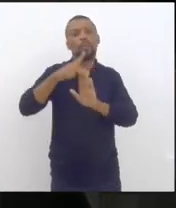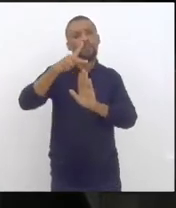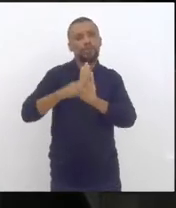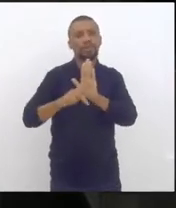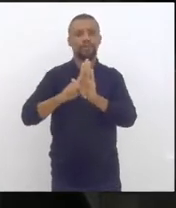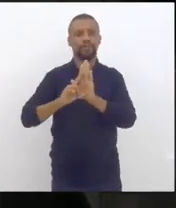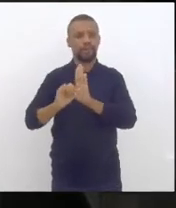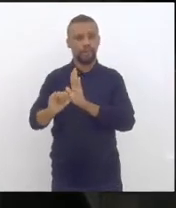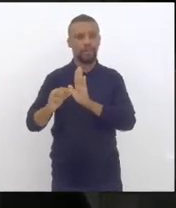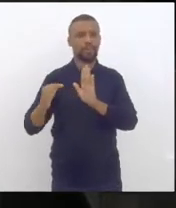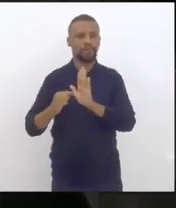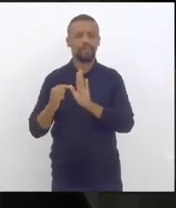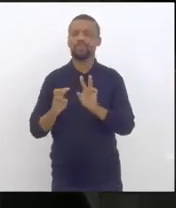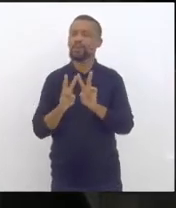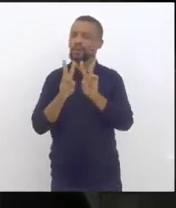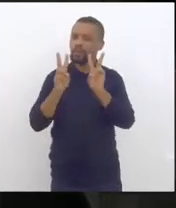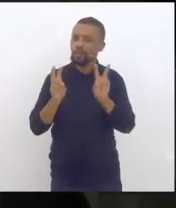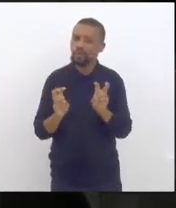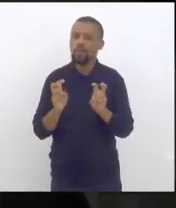sobre